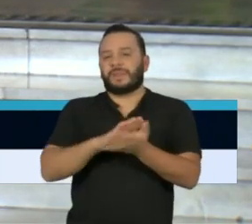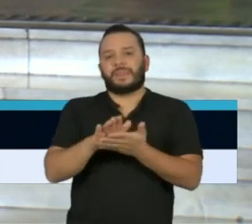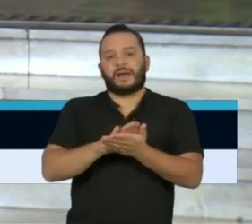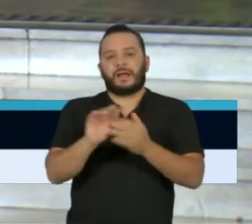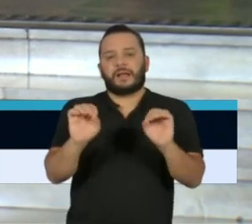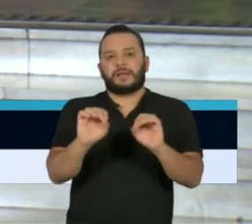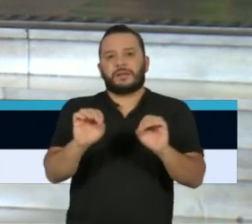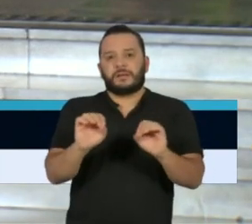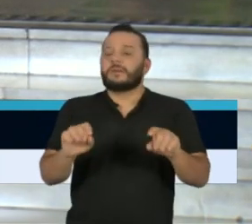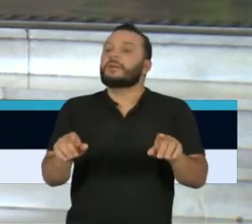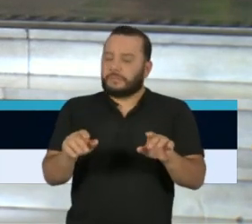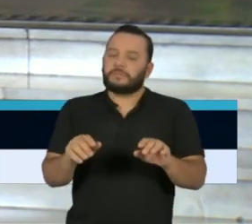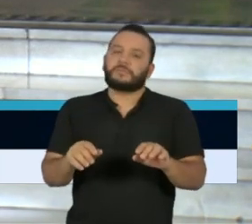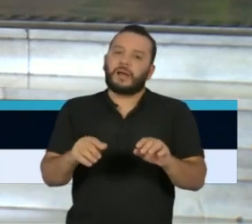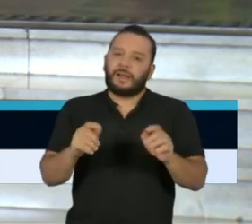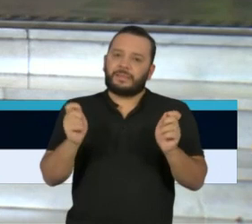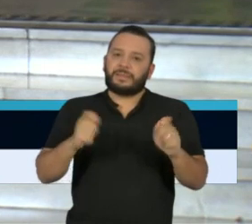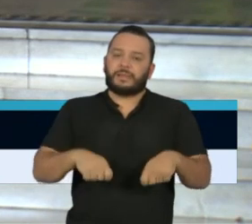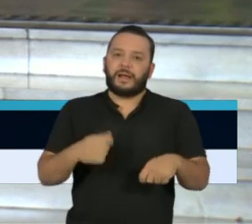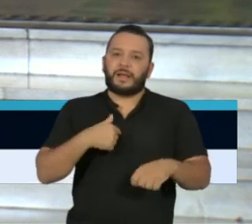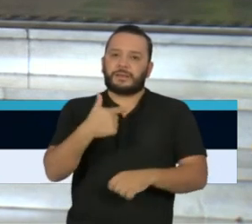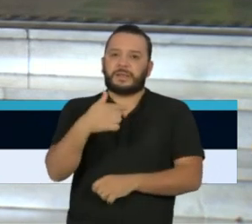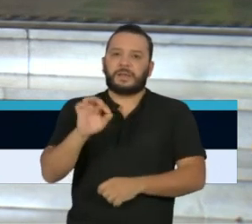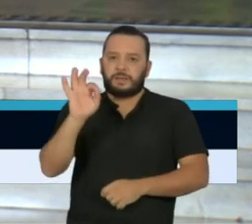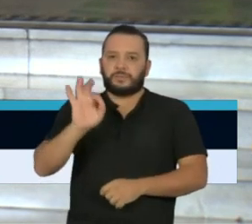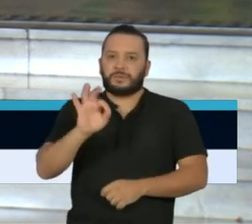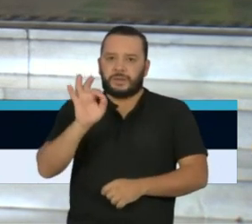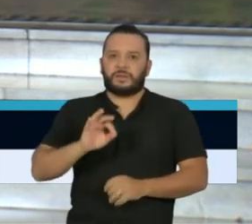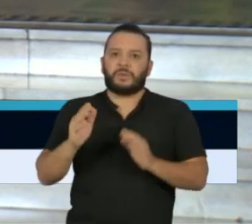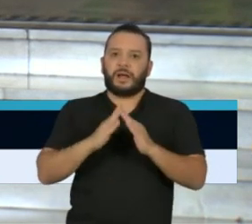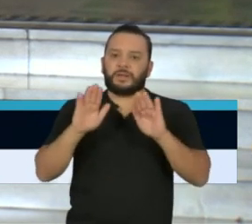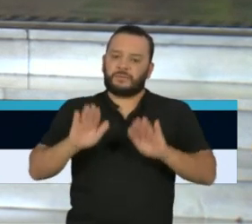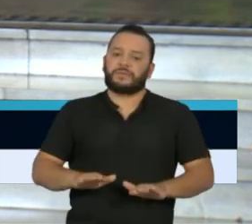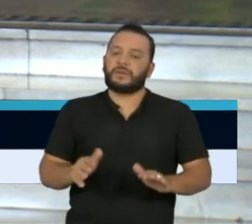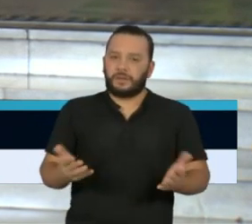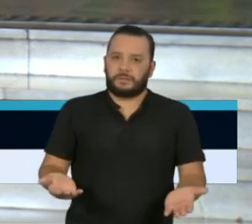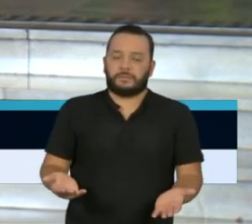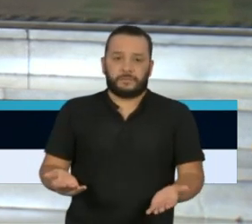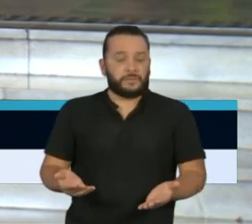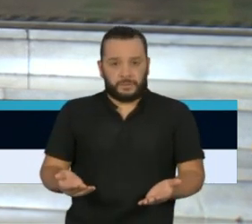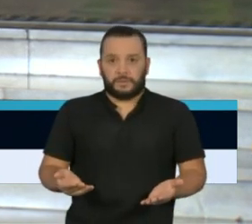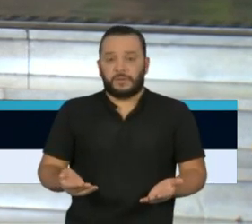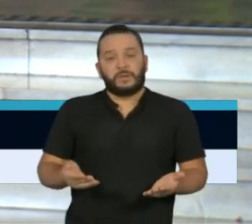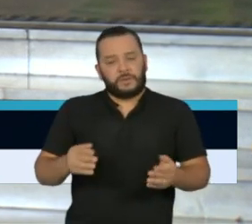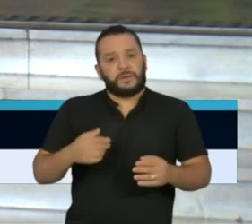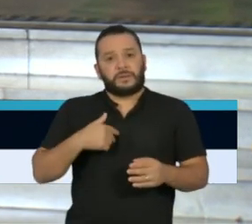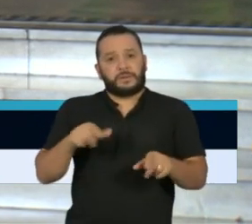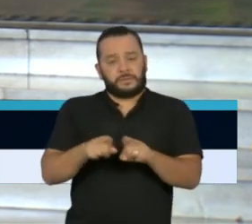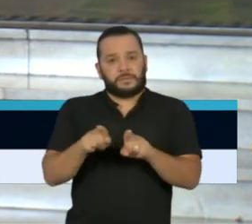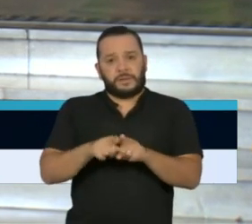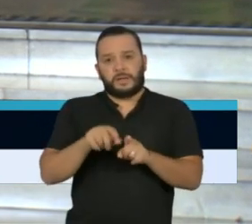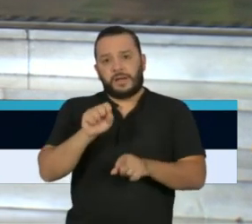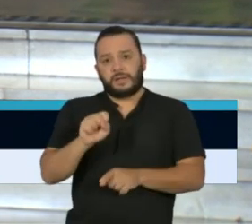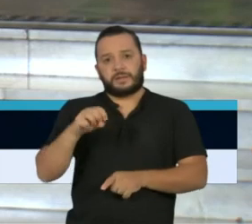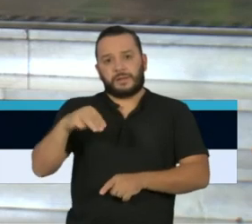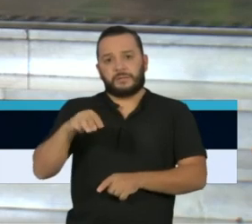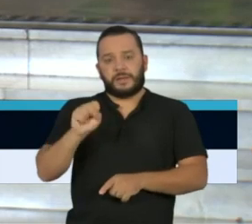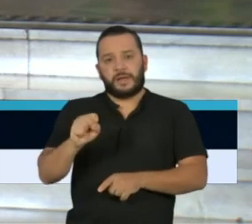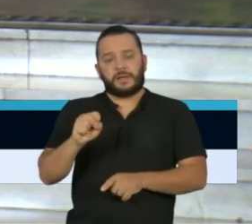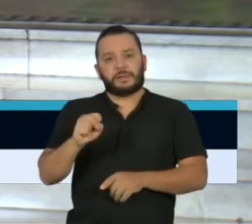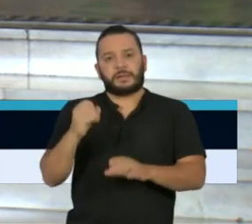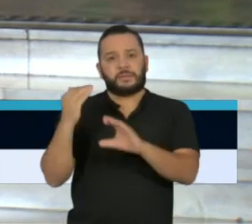pessoas sob risco de morte. Por isso, a campanha de disparo de SMS com